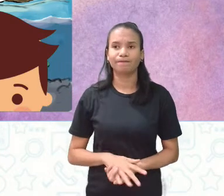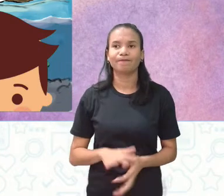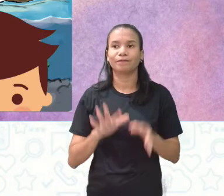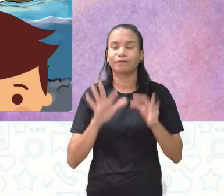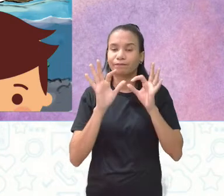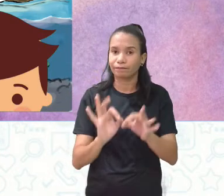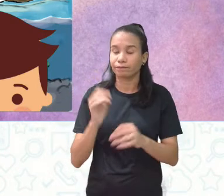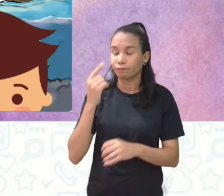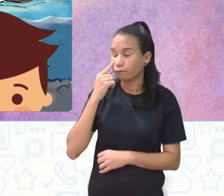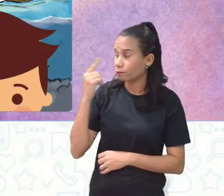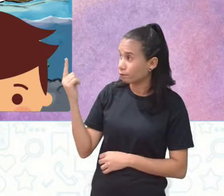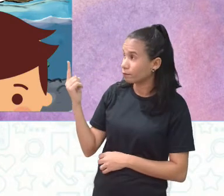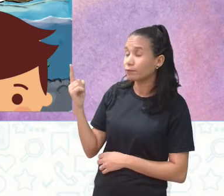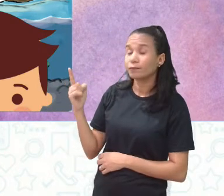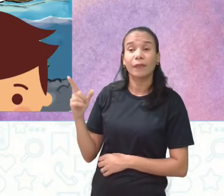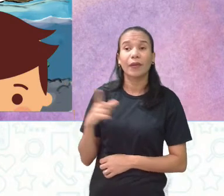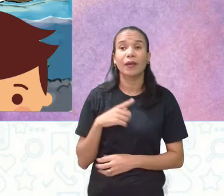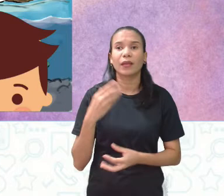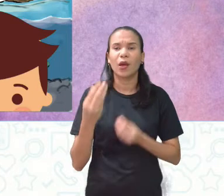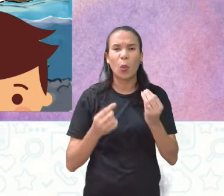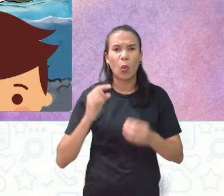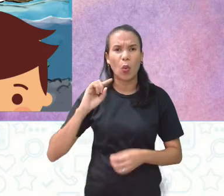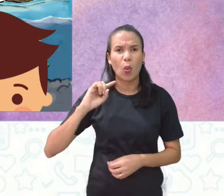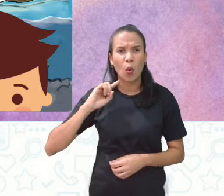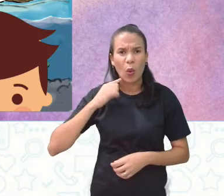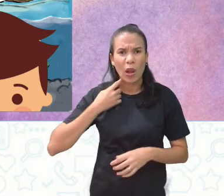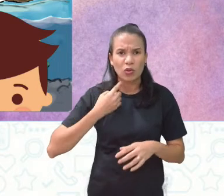gente tem aí, um esgoto